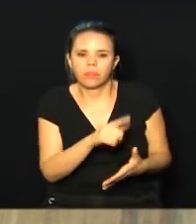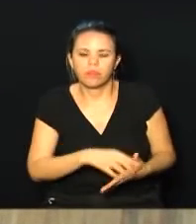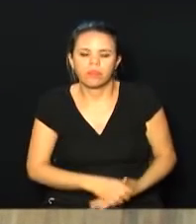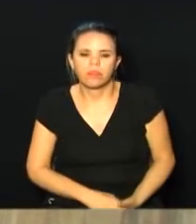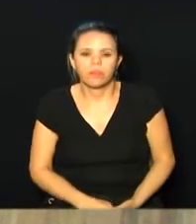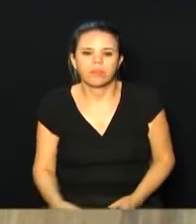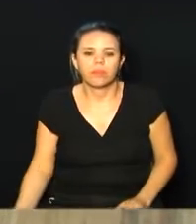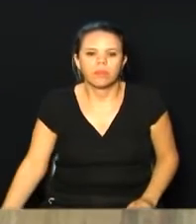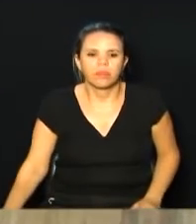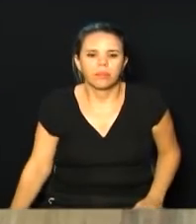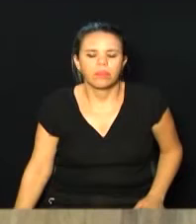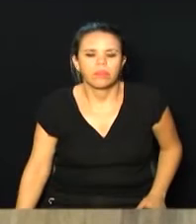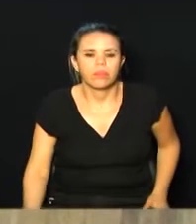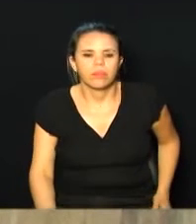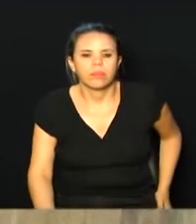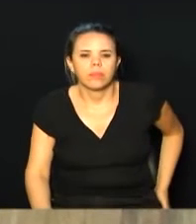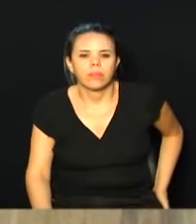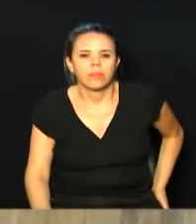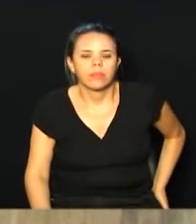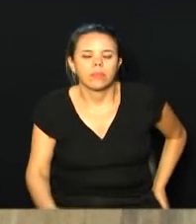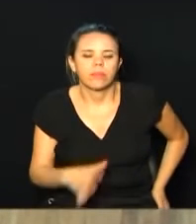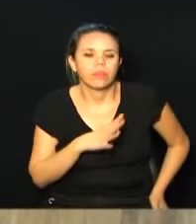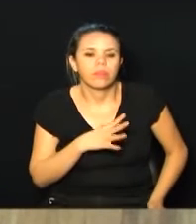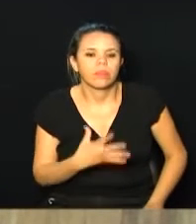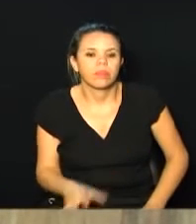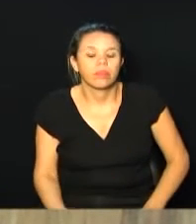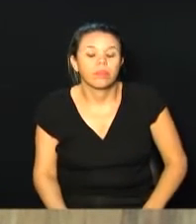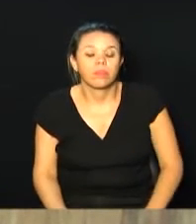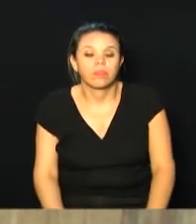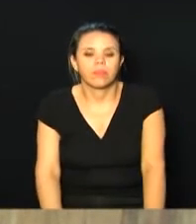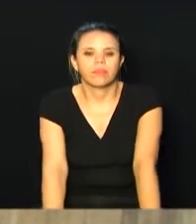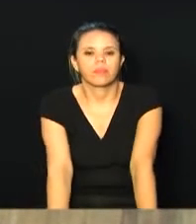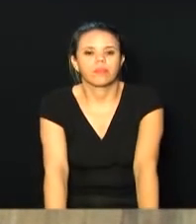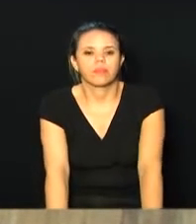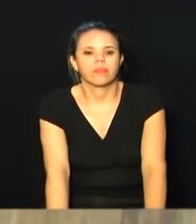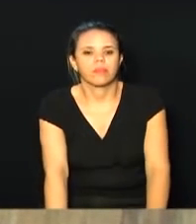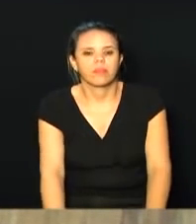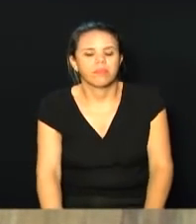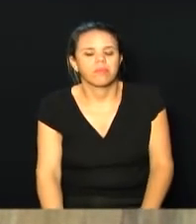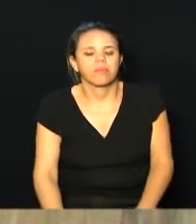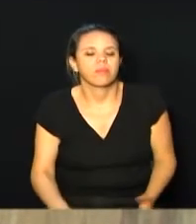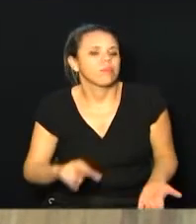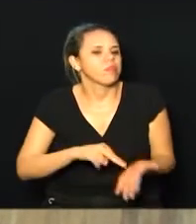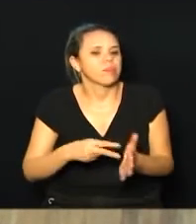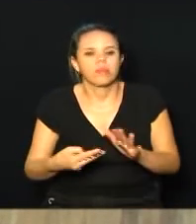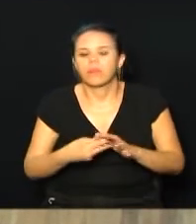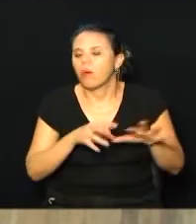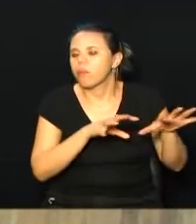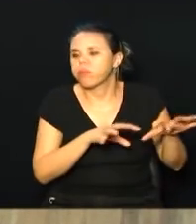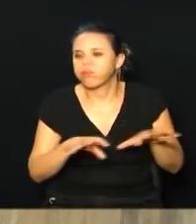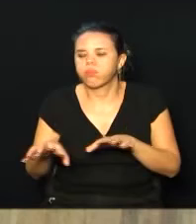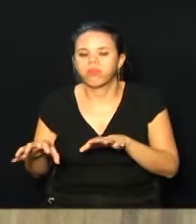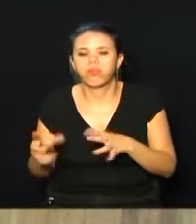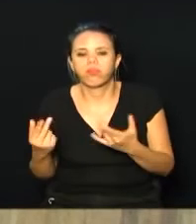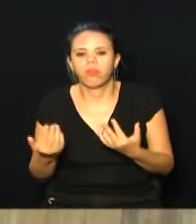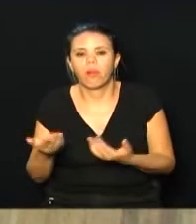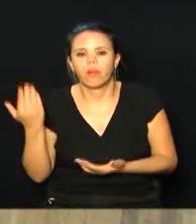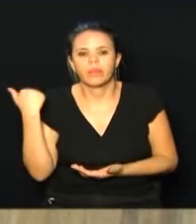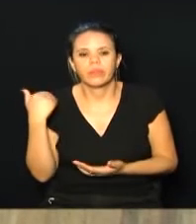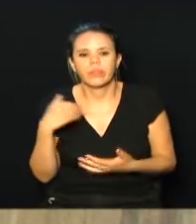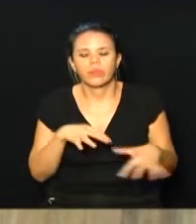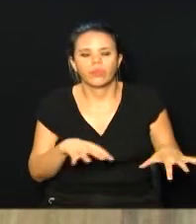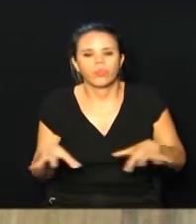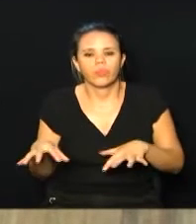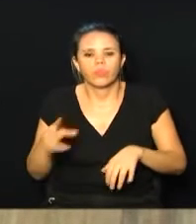né, especificamente falando aqui da nossa cidade. E não quer dizer que está chovendo como está chovendo